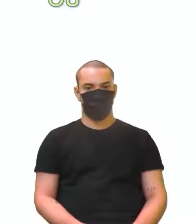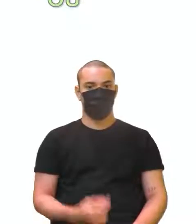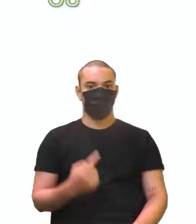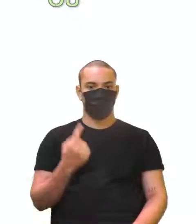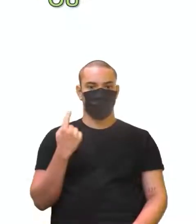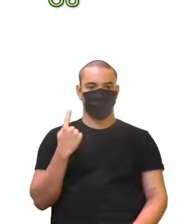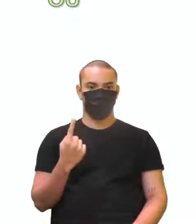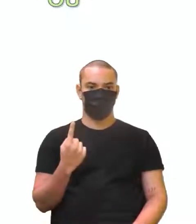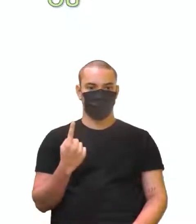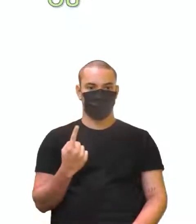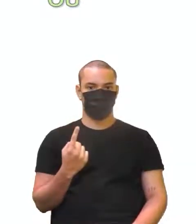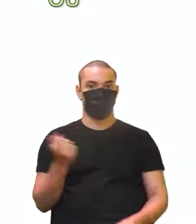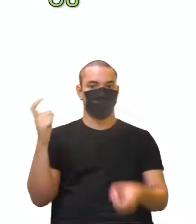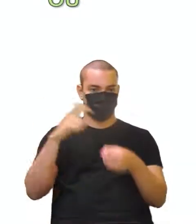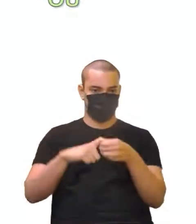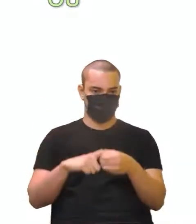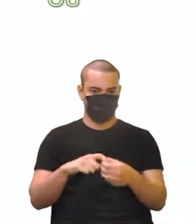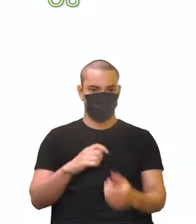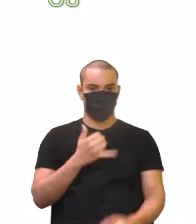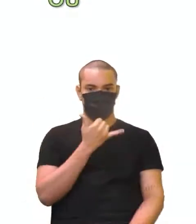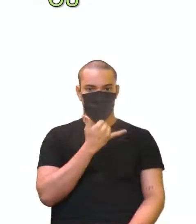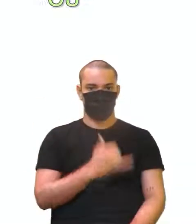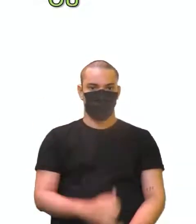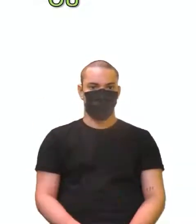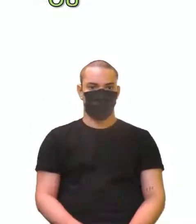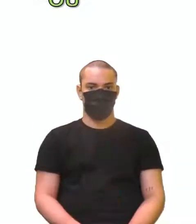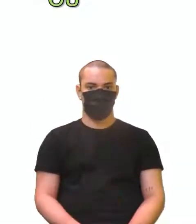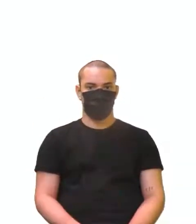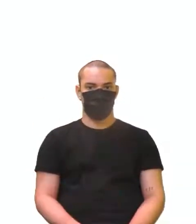É de 1, meu Deus.